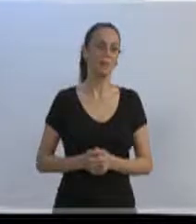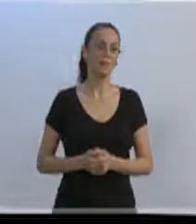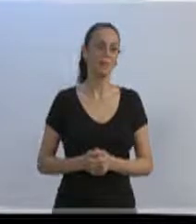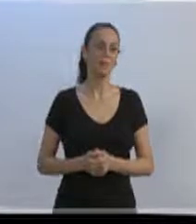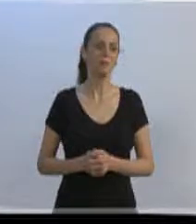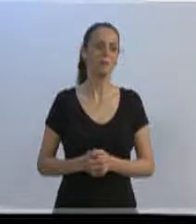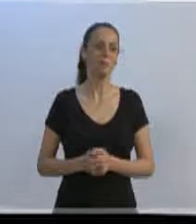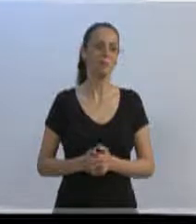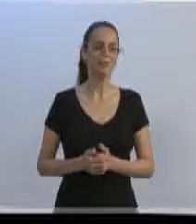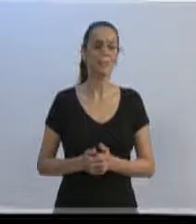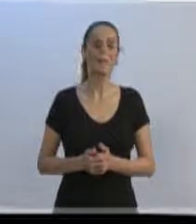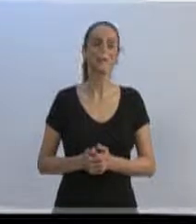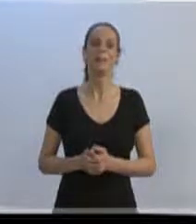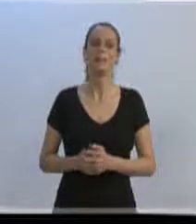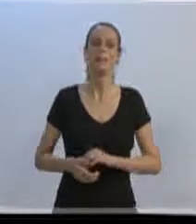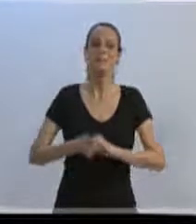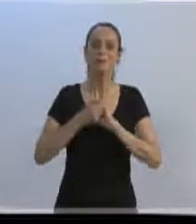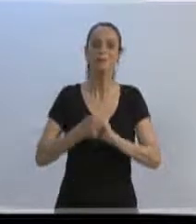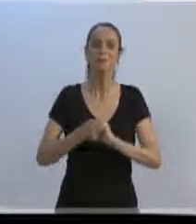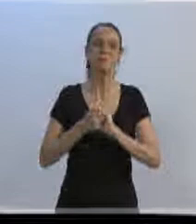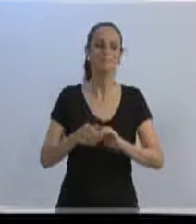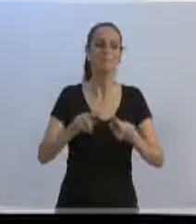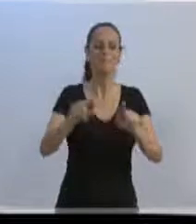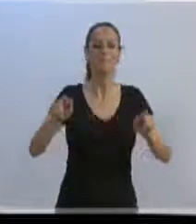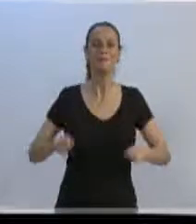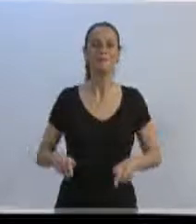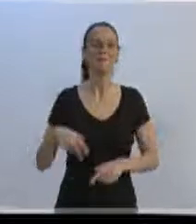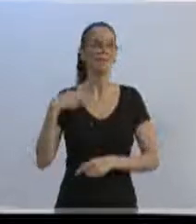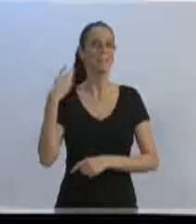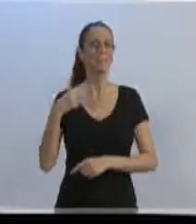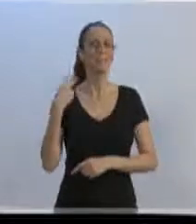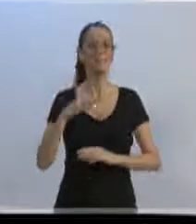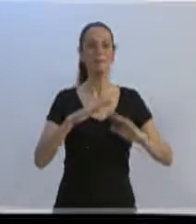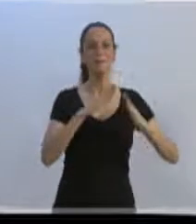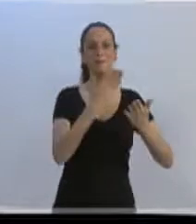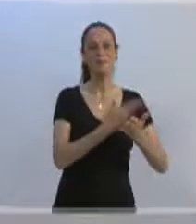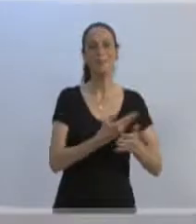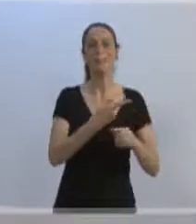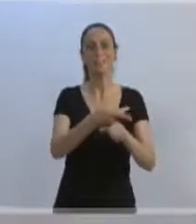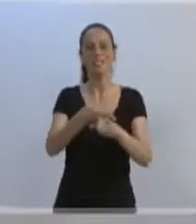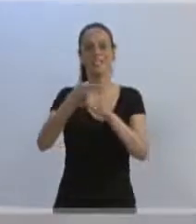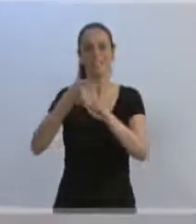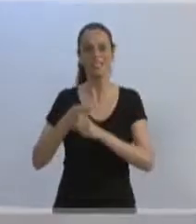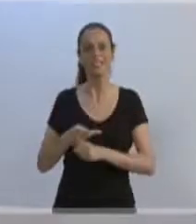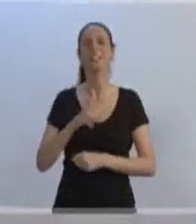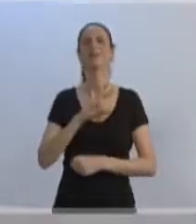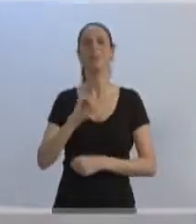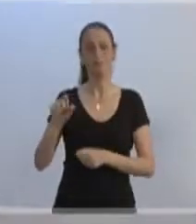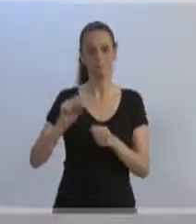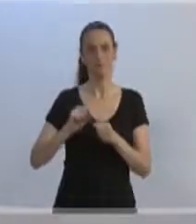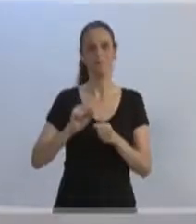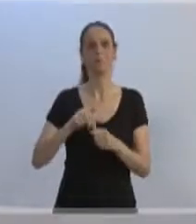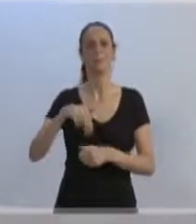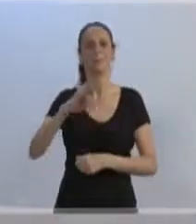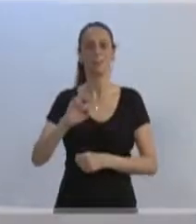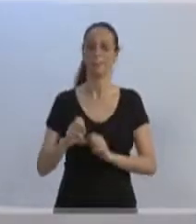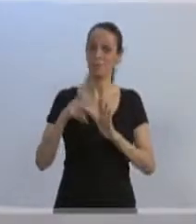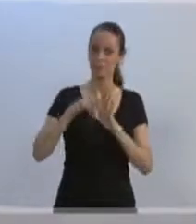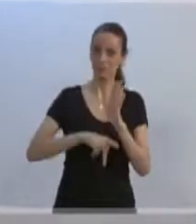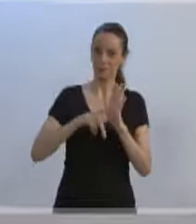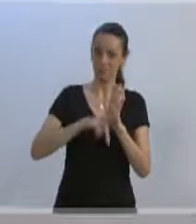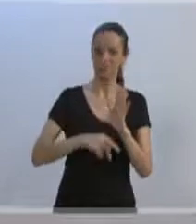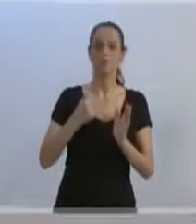ao gabinete e zeca bombeiro a escola que nos procurou realmente eu vou fazer um anteprojeto vou mandar para o